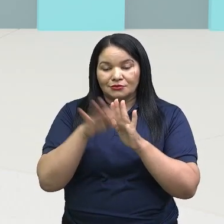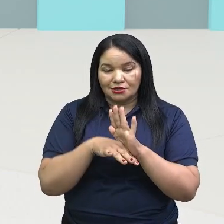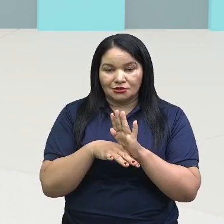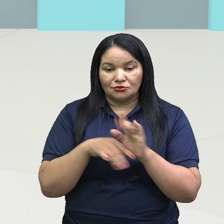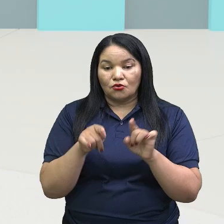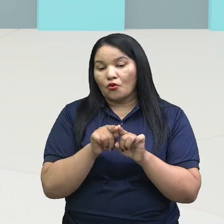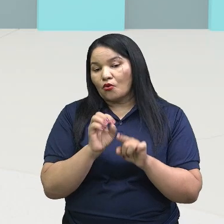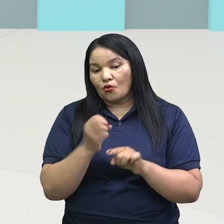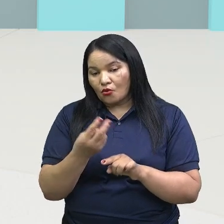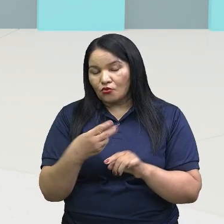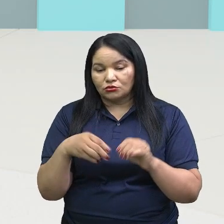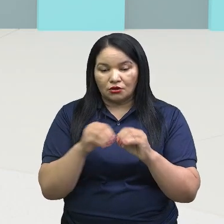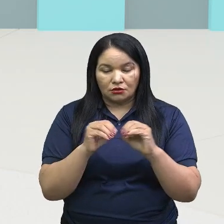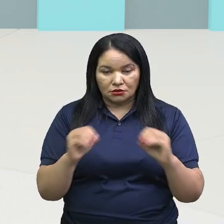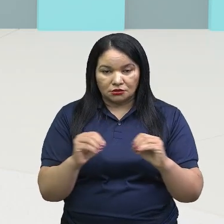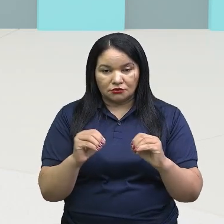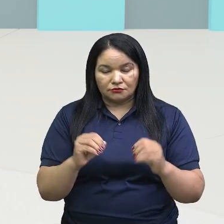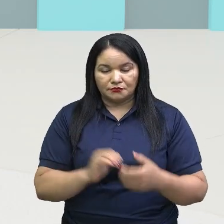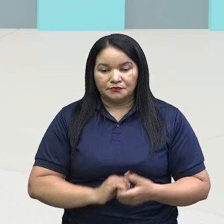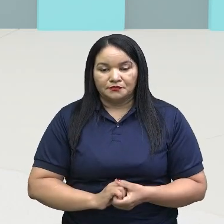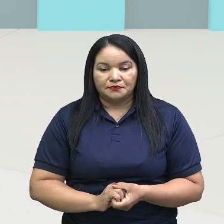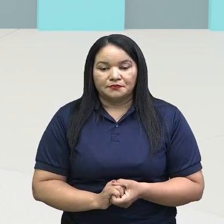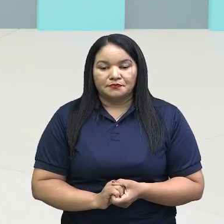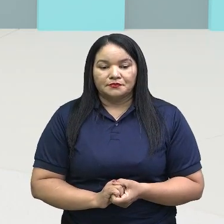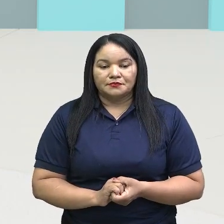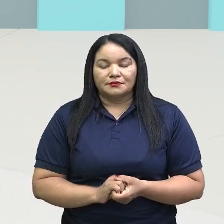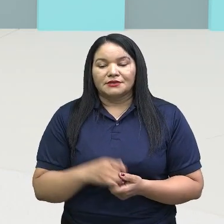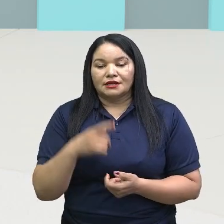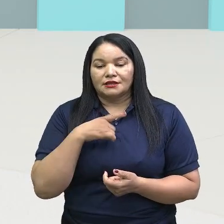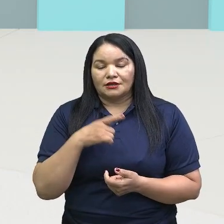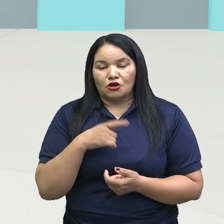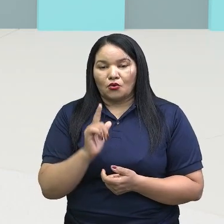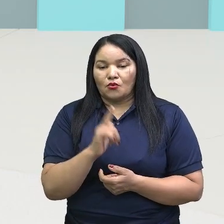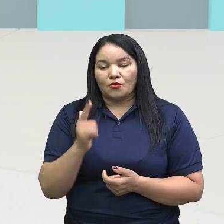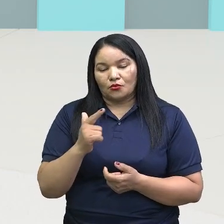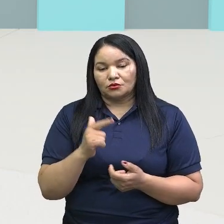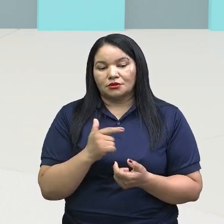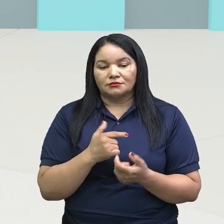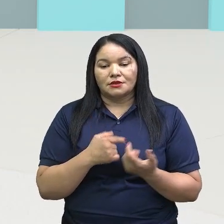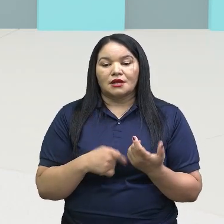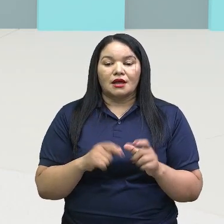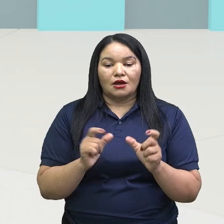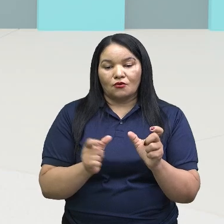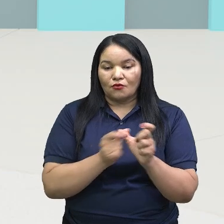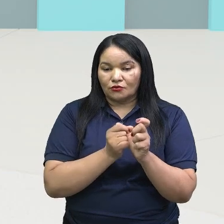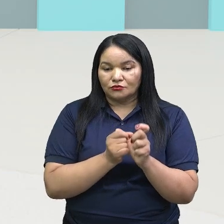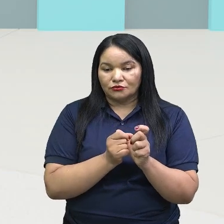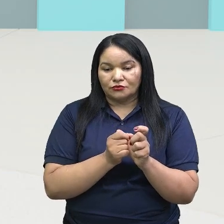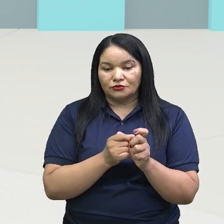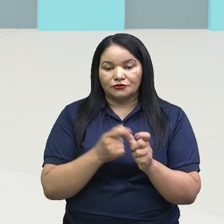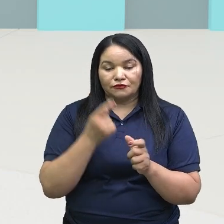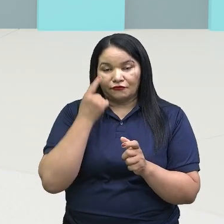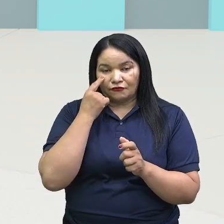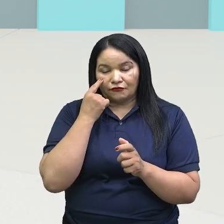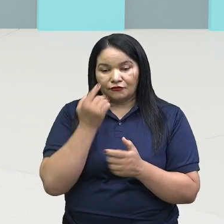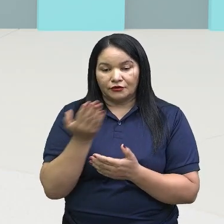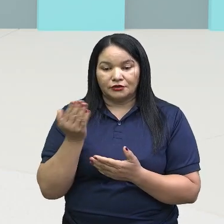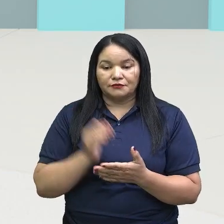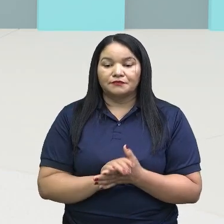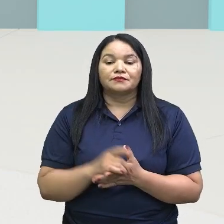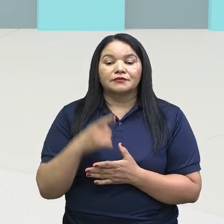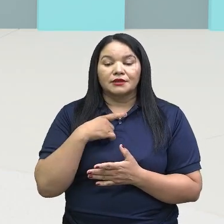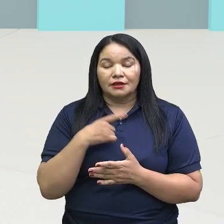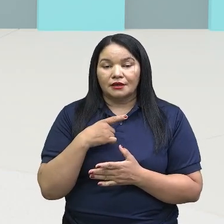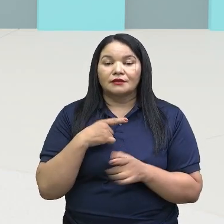oração. Então, nós temos outras conjunções. Pode voltar lá, por favor. Nós temos outras conjunções que também têm